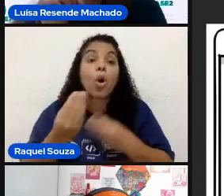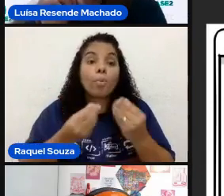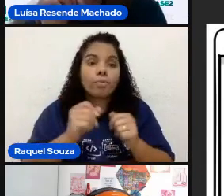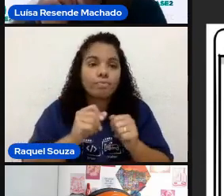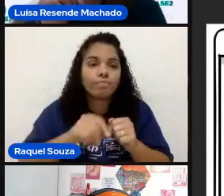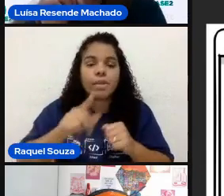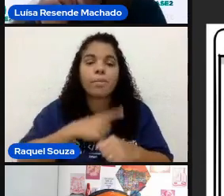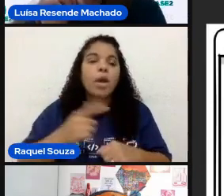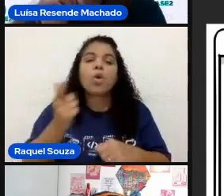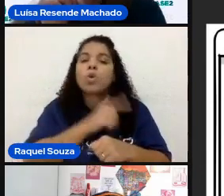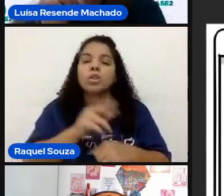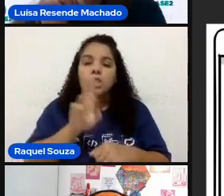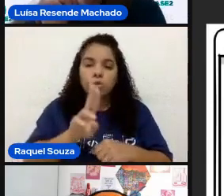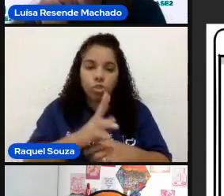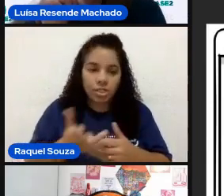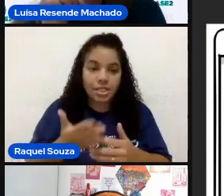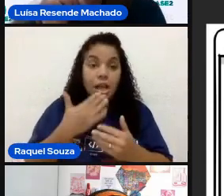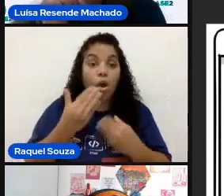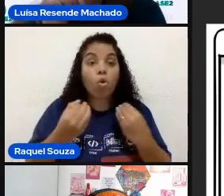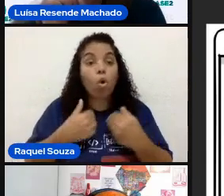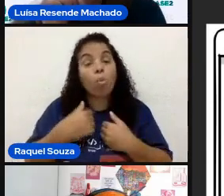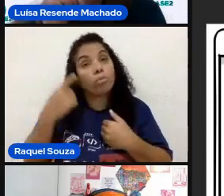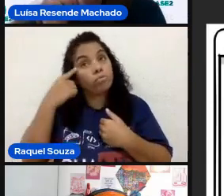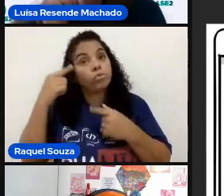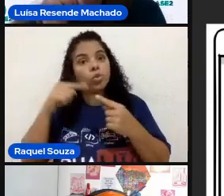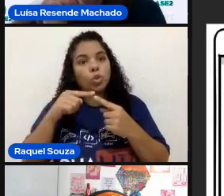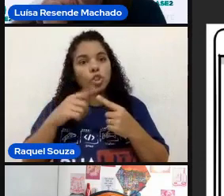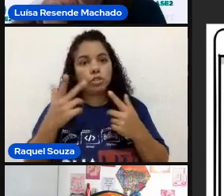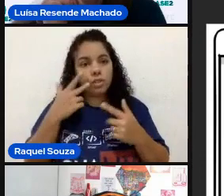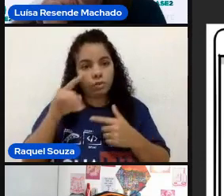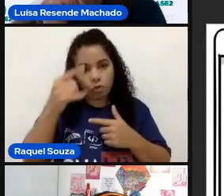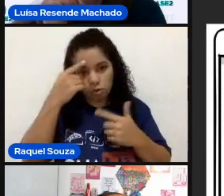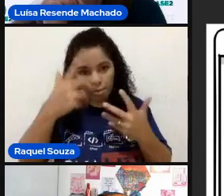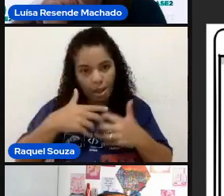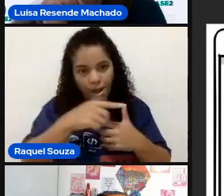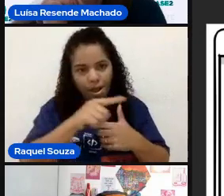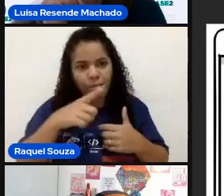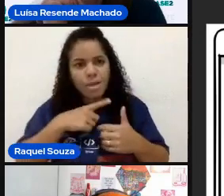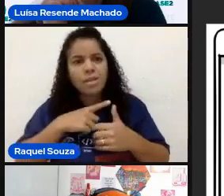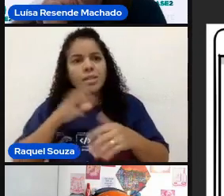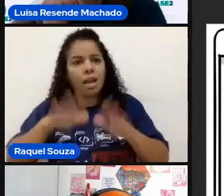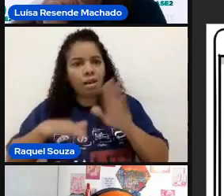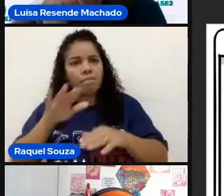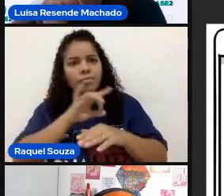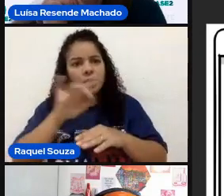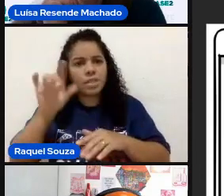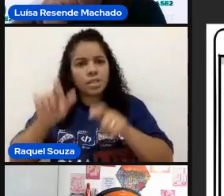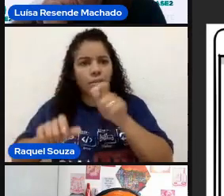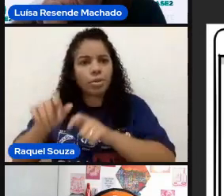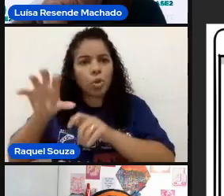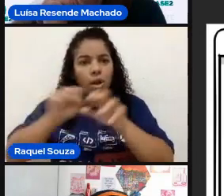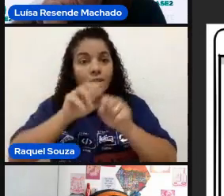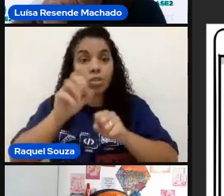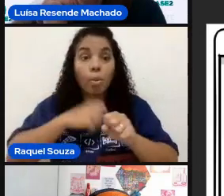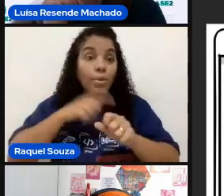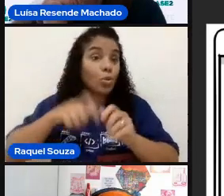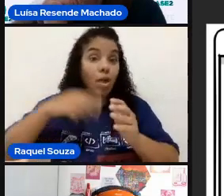consiga utilizar. O quão intuitivo. Se você for parar para pensar, muitas das vezes os catadores são pessoas que são analfabetas.